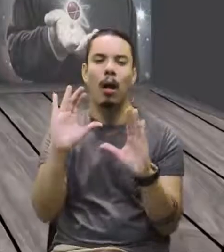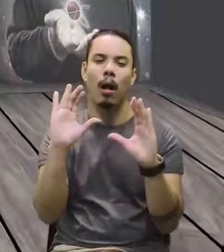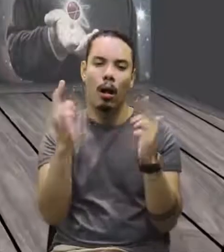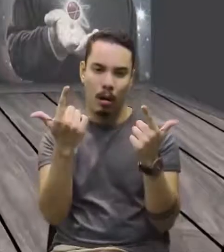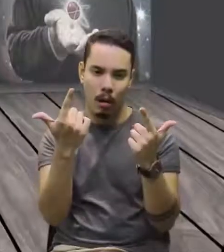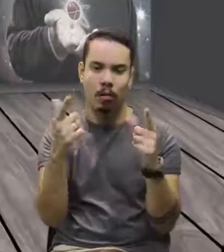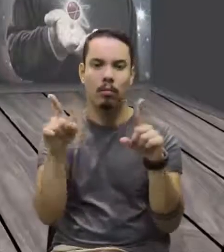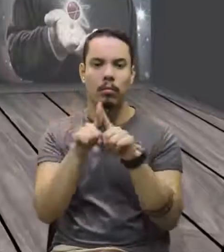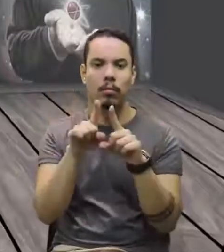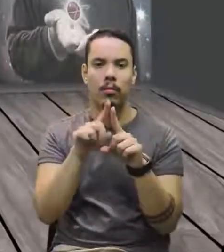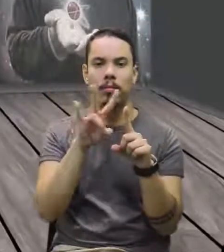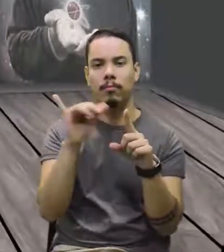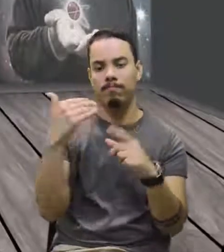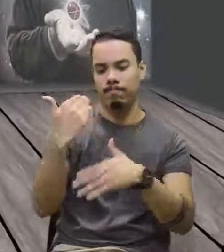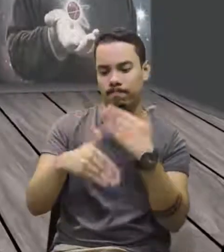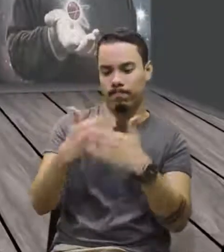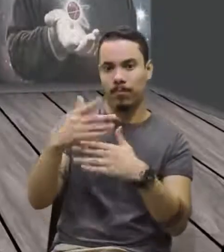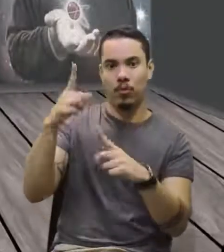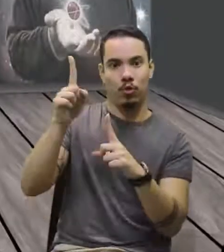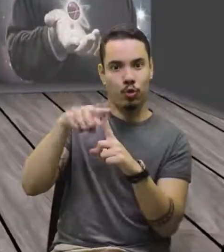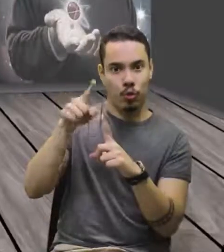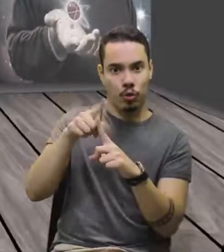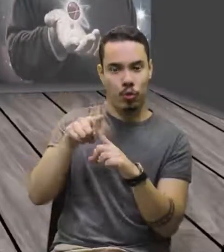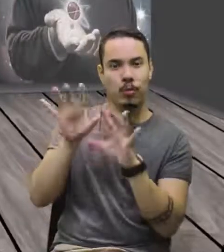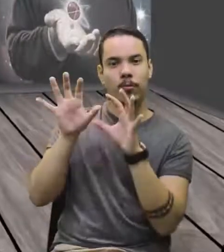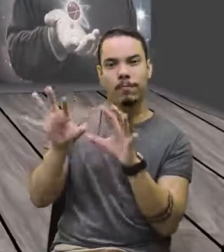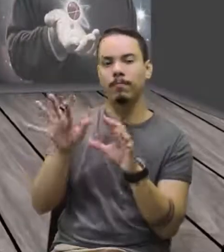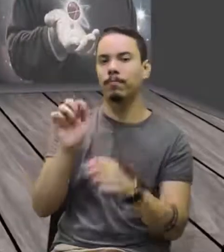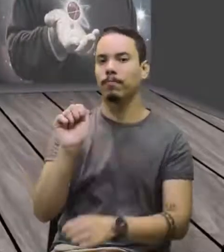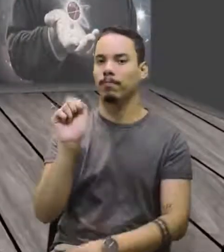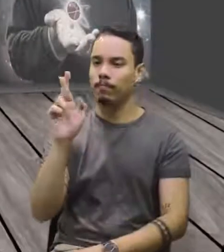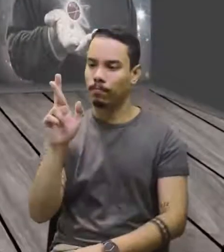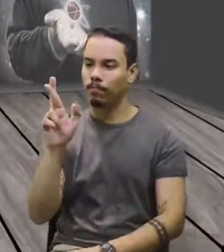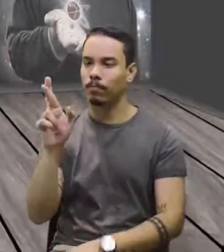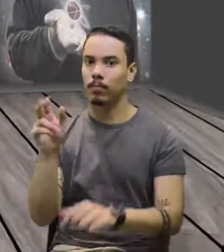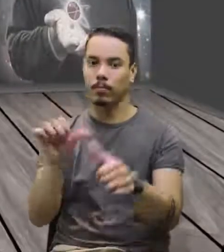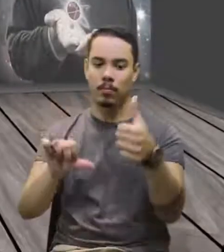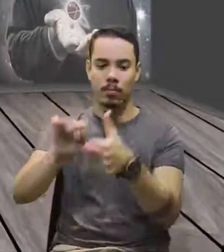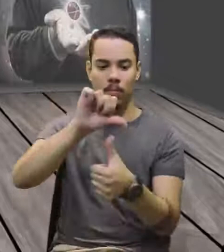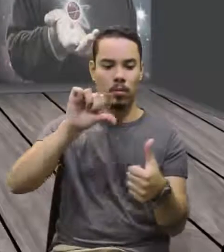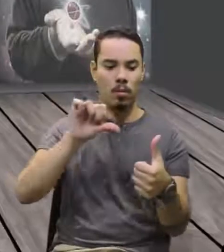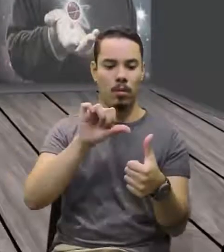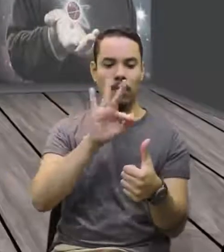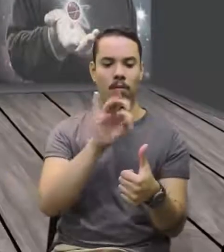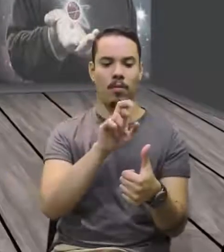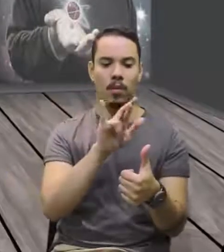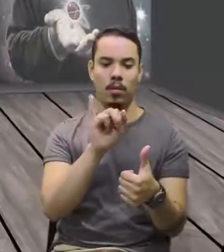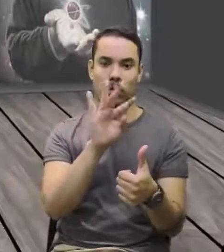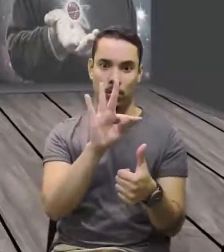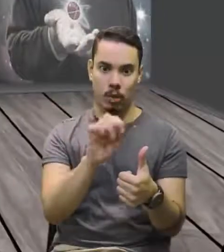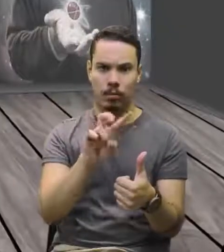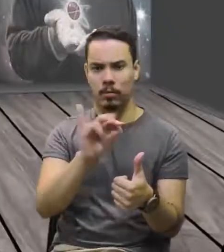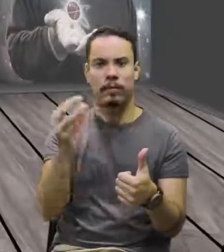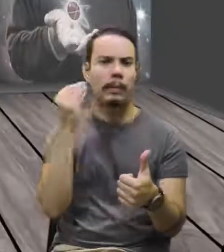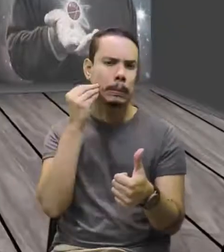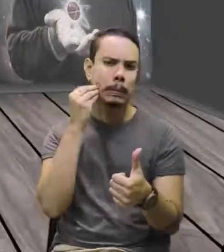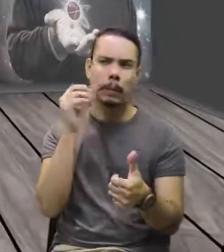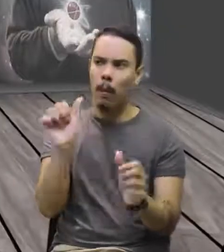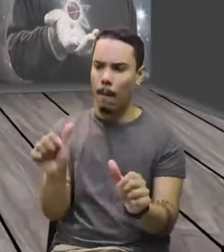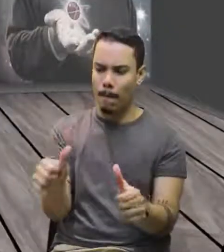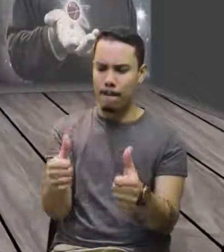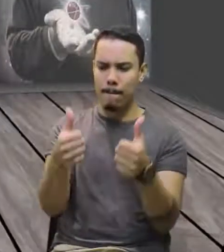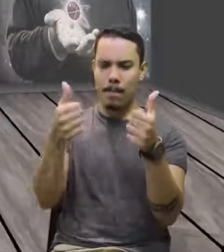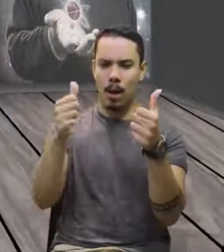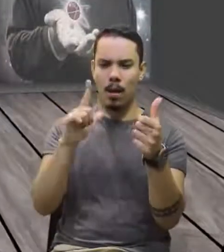começa a construir um indutor de um tipo, né? O ar, depois você muda para o ferrite, né? E vai melhorando, e aí você faz o